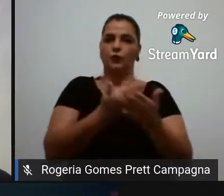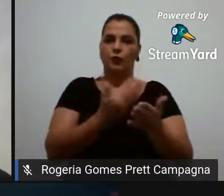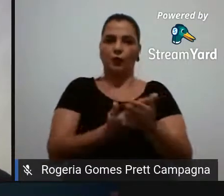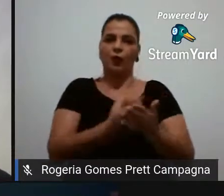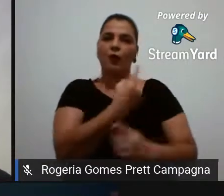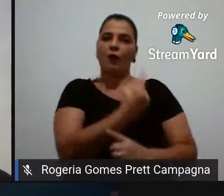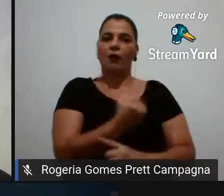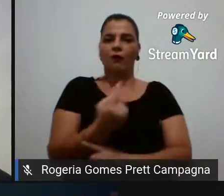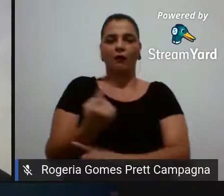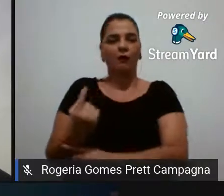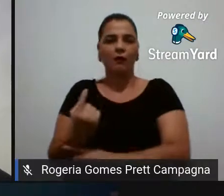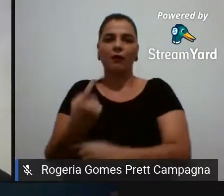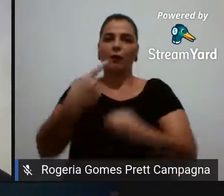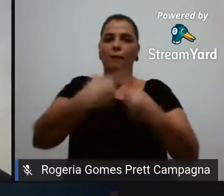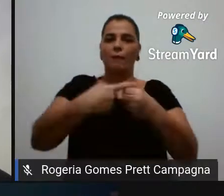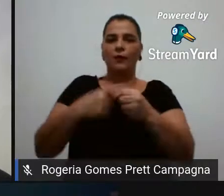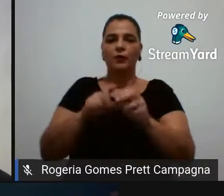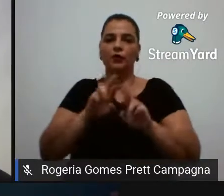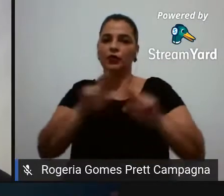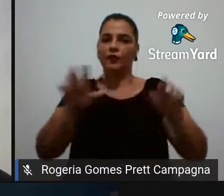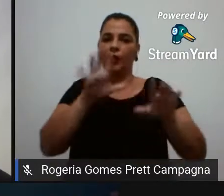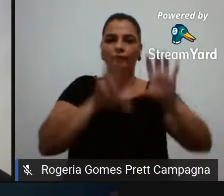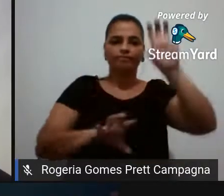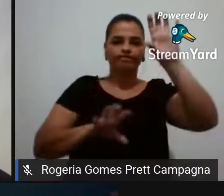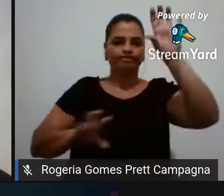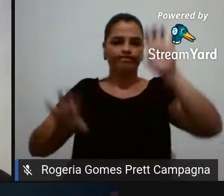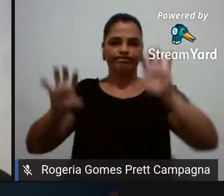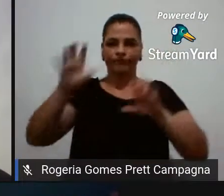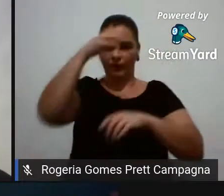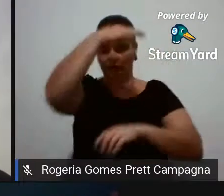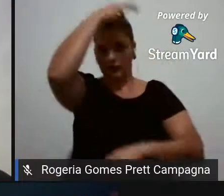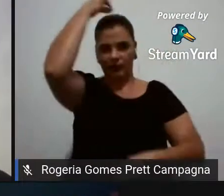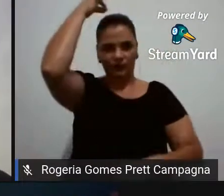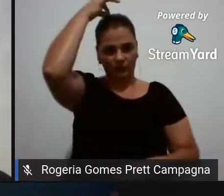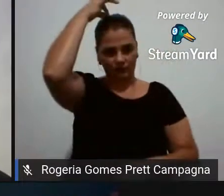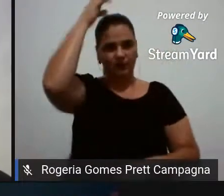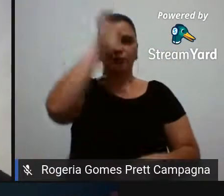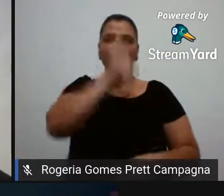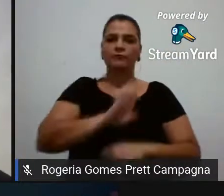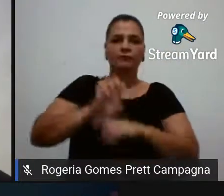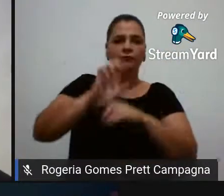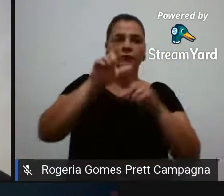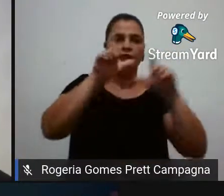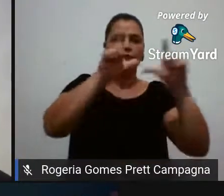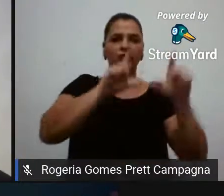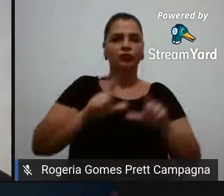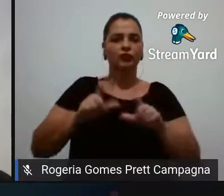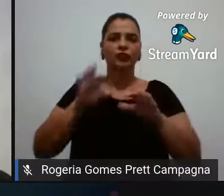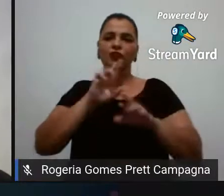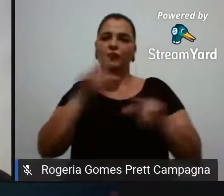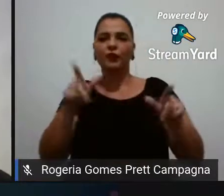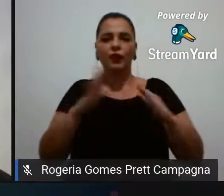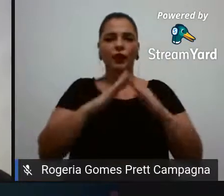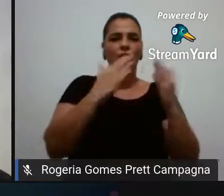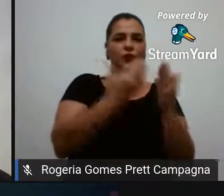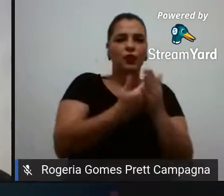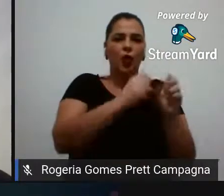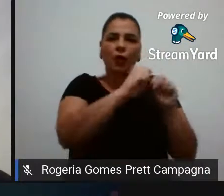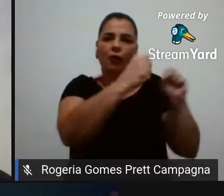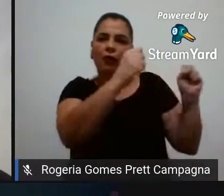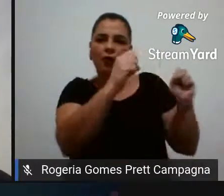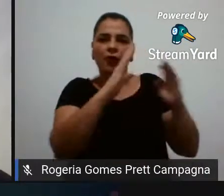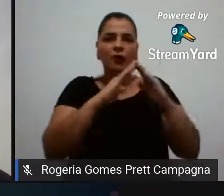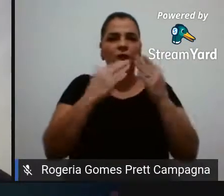3 municípios diferentes, de regiões diferentes do Espírito Santo, escolas menores, outras maiores, escolas de tempo integral,